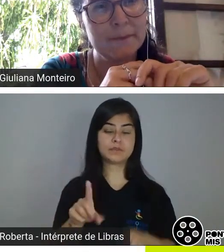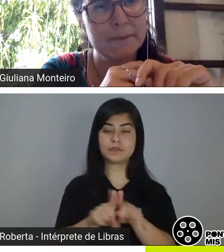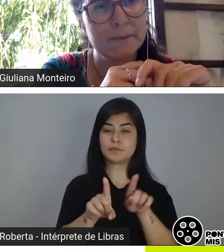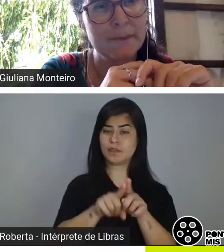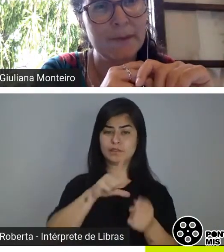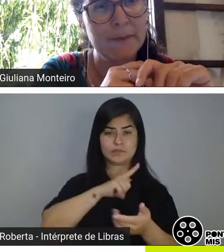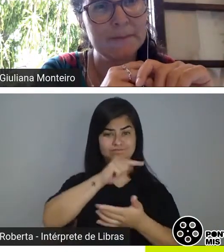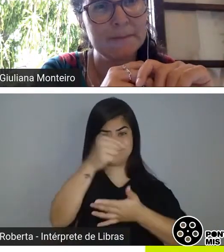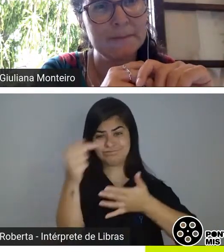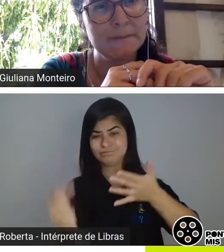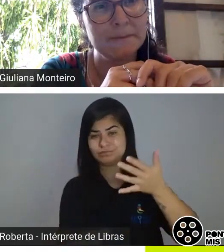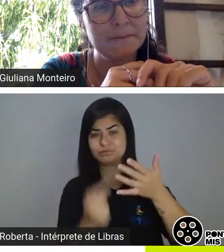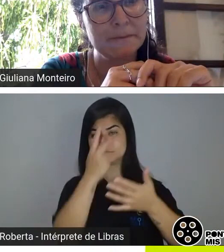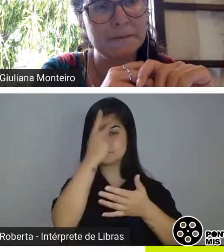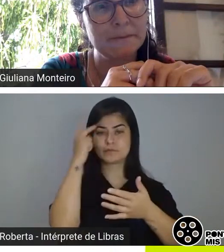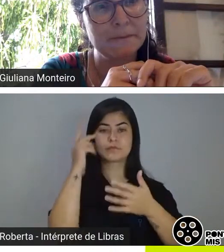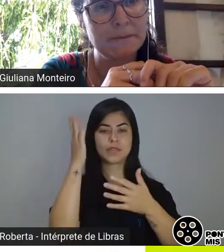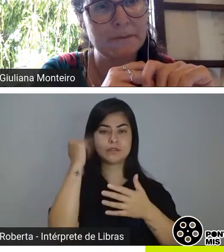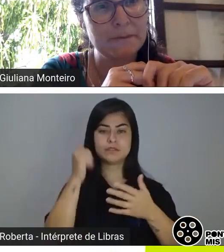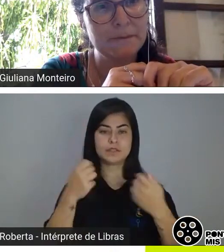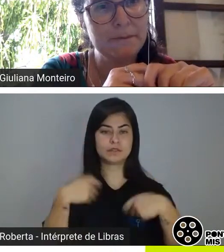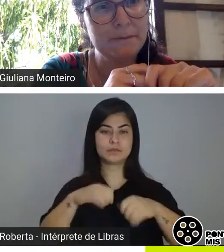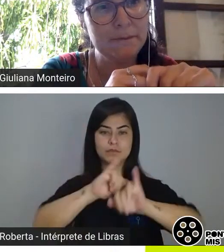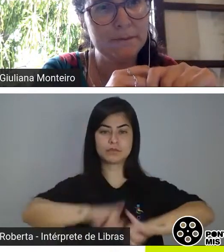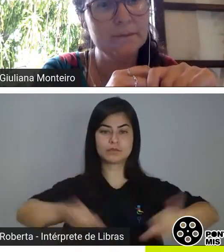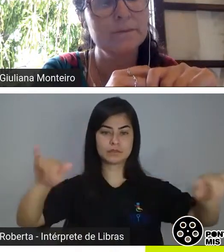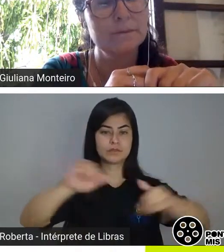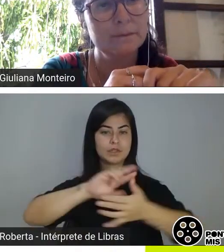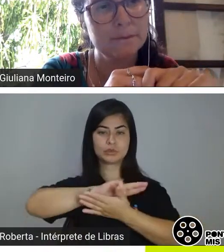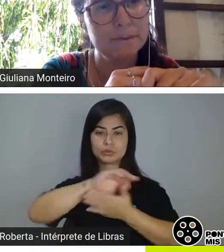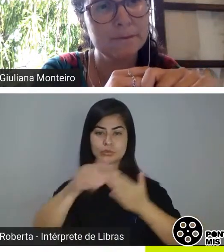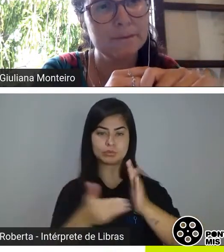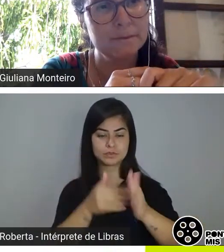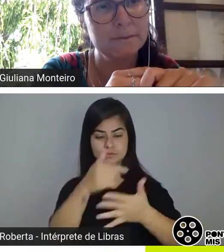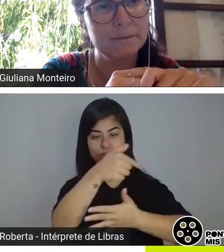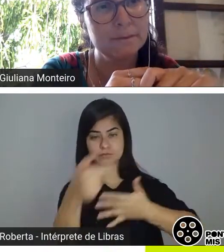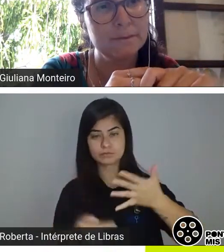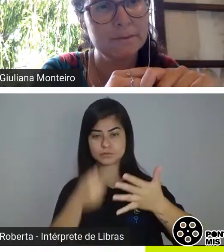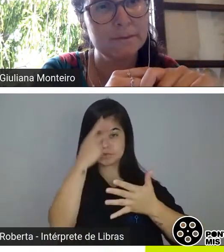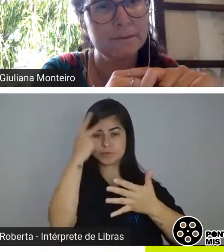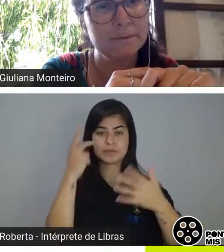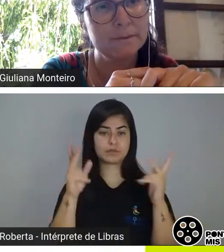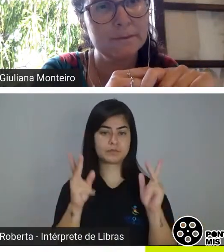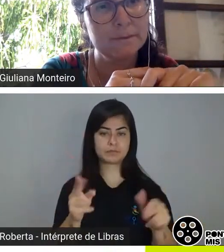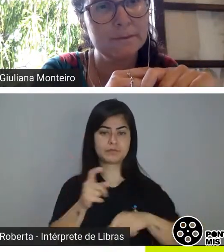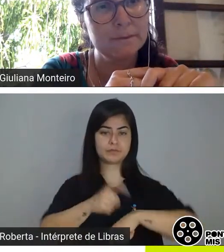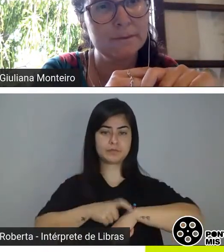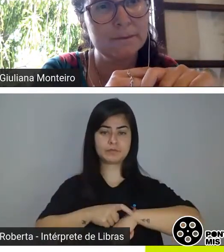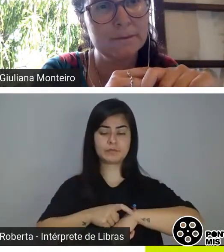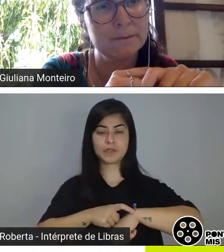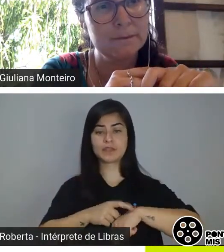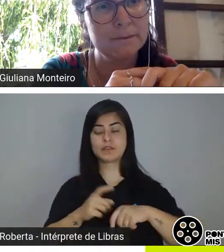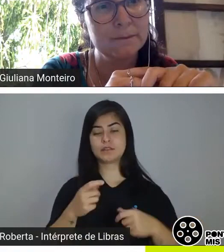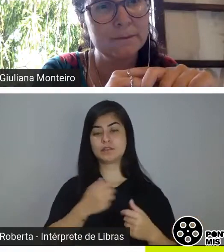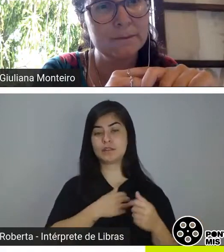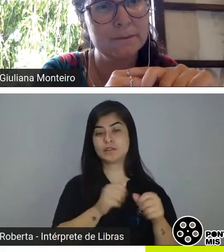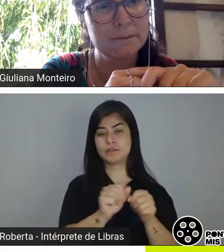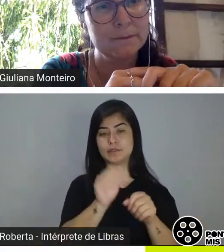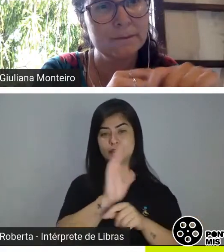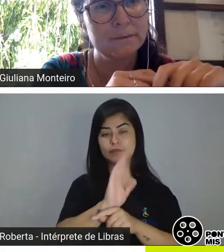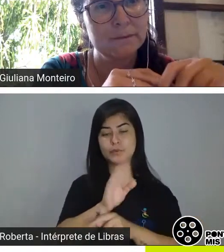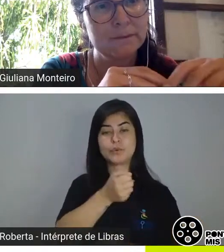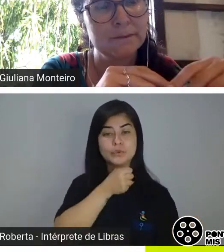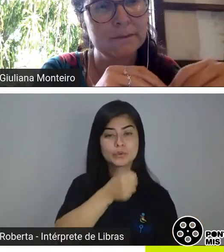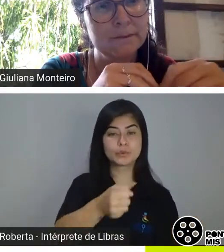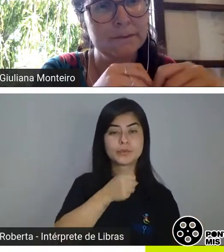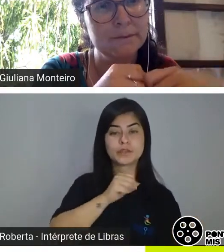que falar para essas pessoas ao mesmo tempo. Né? Quando eu estou fazendo Primavera das Neves, é um